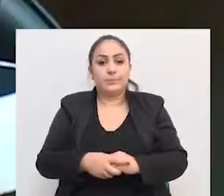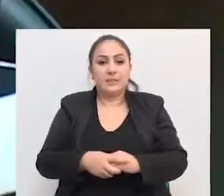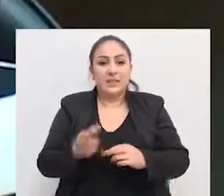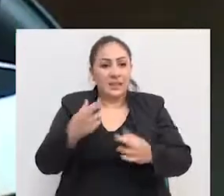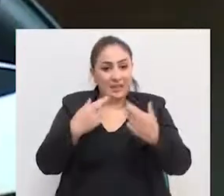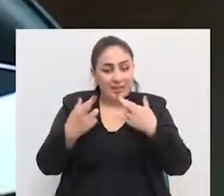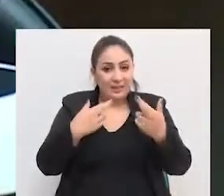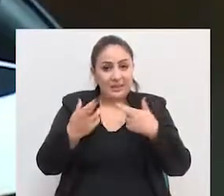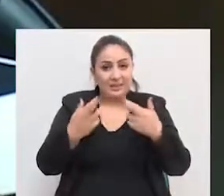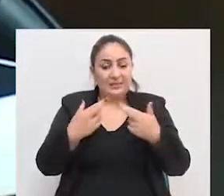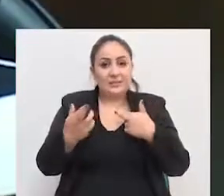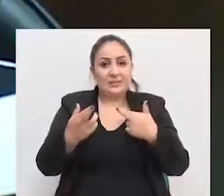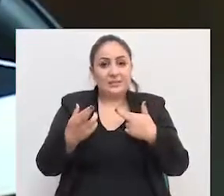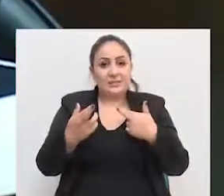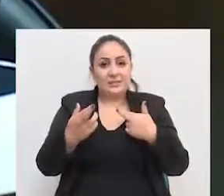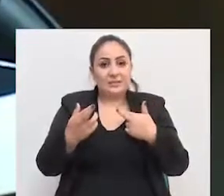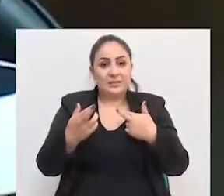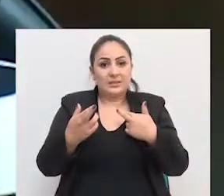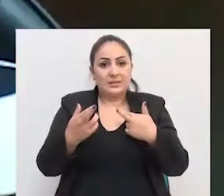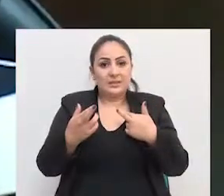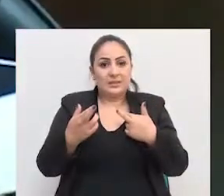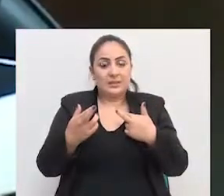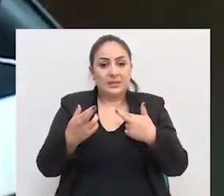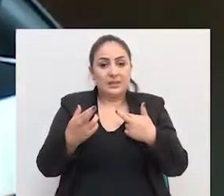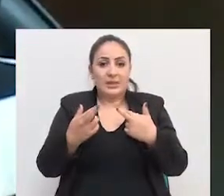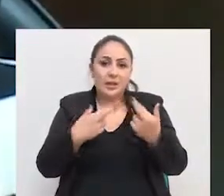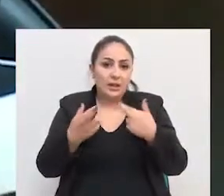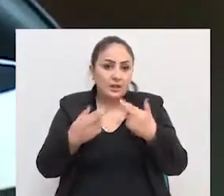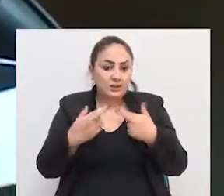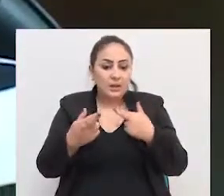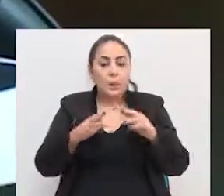Em termos de